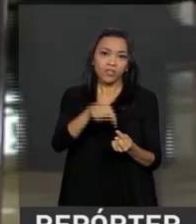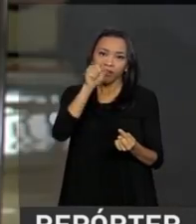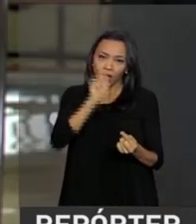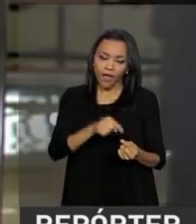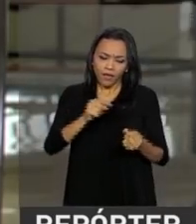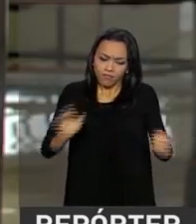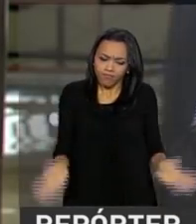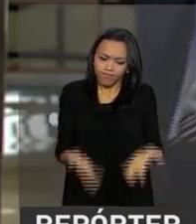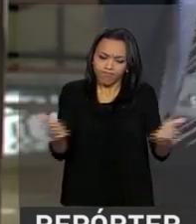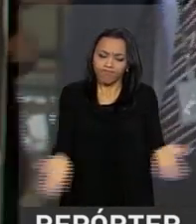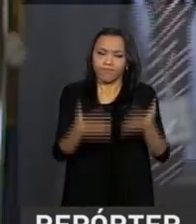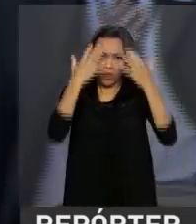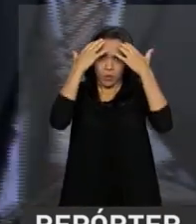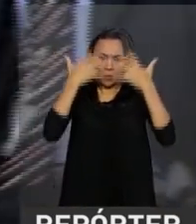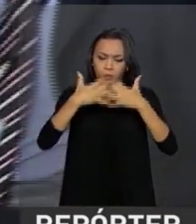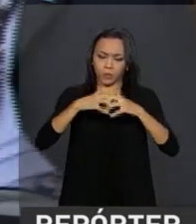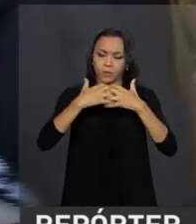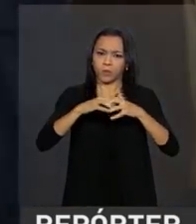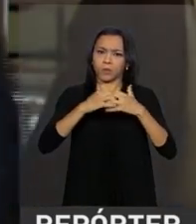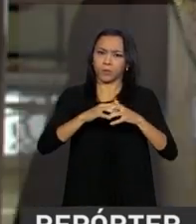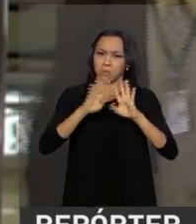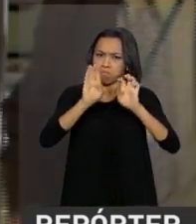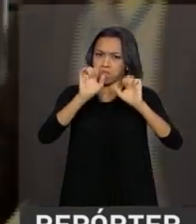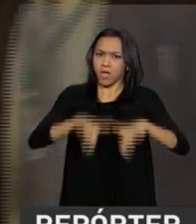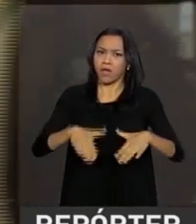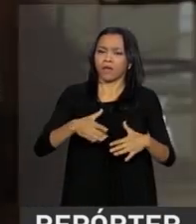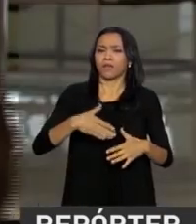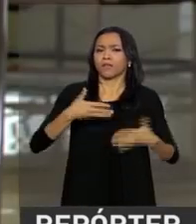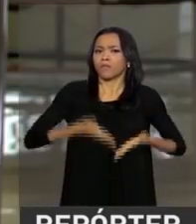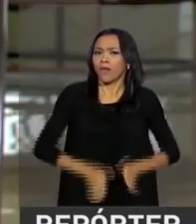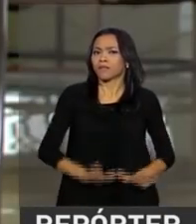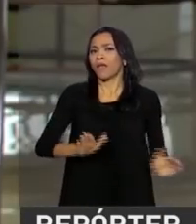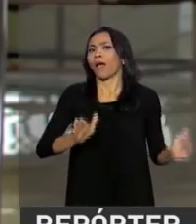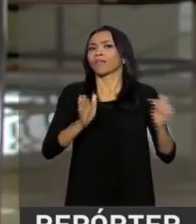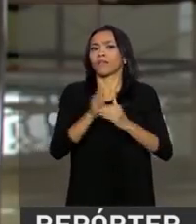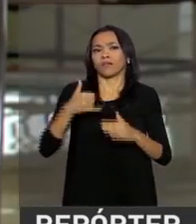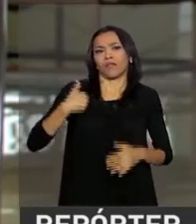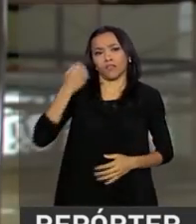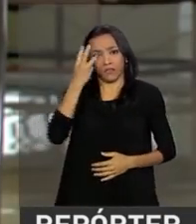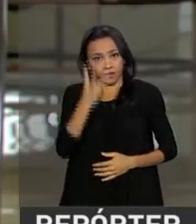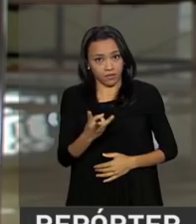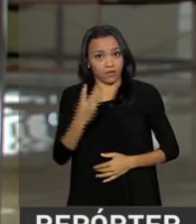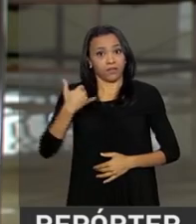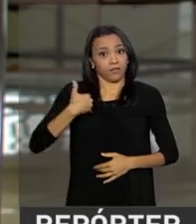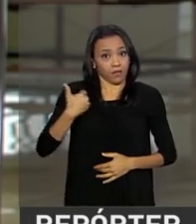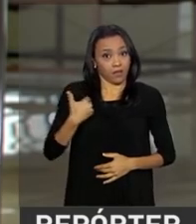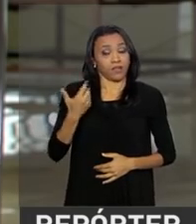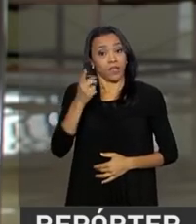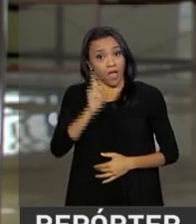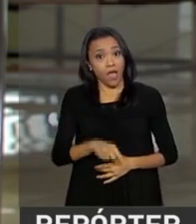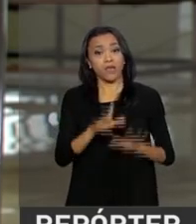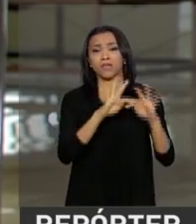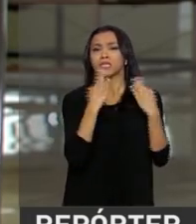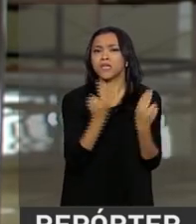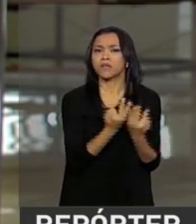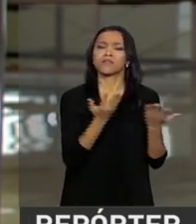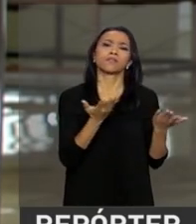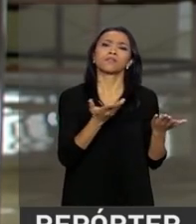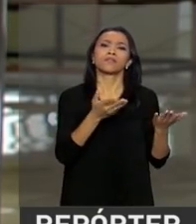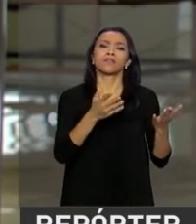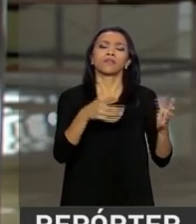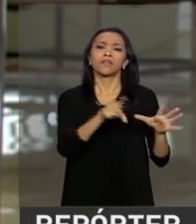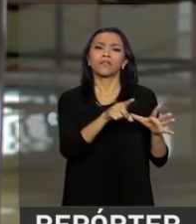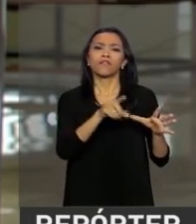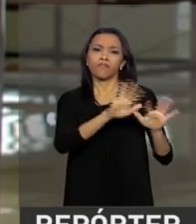desenvolvimento integral de crianças desde o nascimento até os 3 anos de idade, crianças que fazem parte de famílias que são